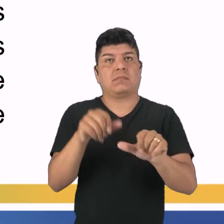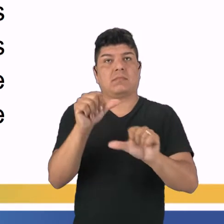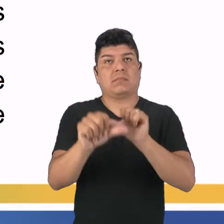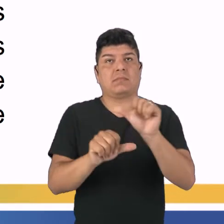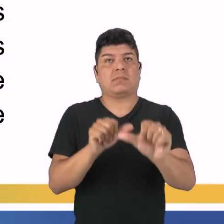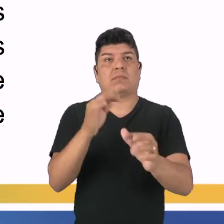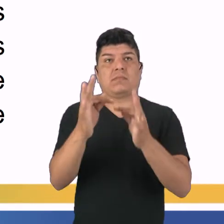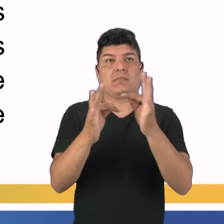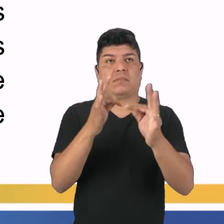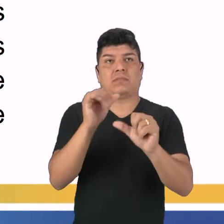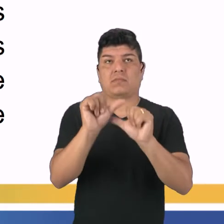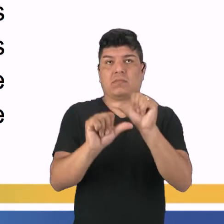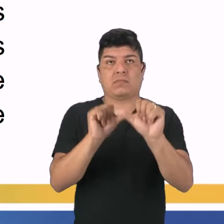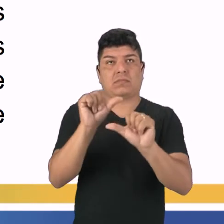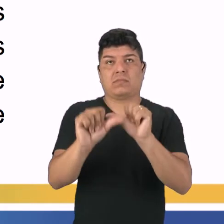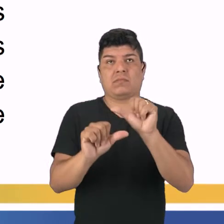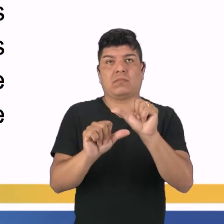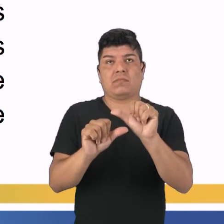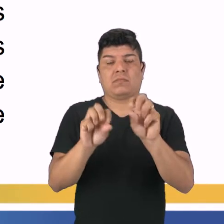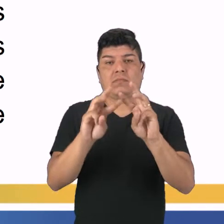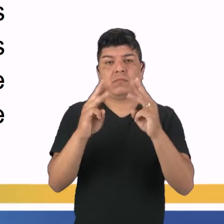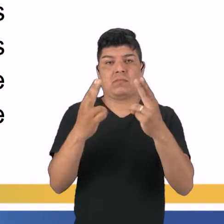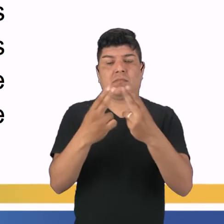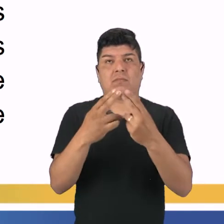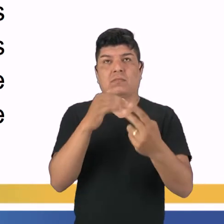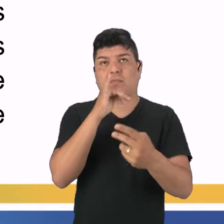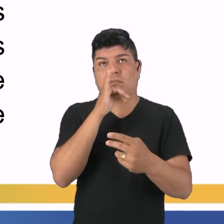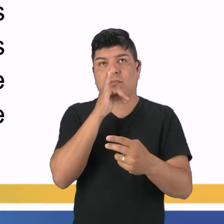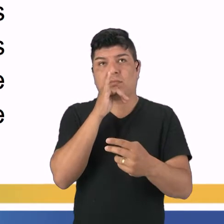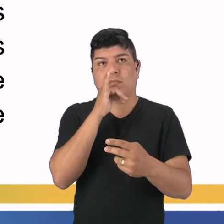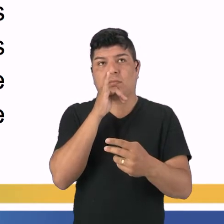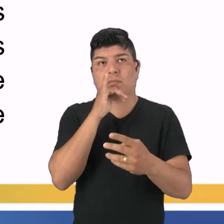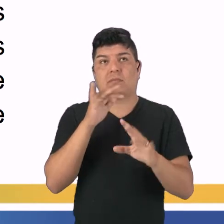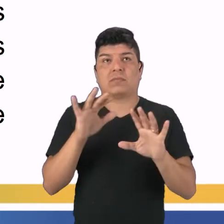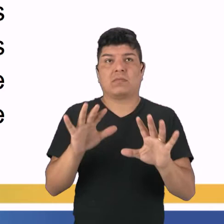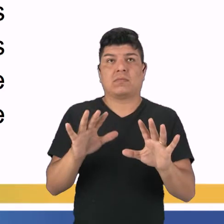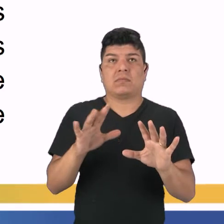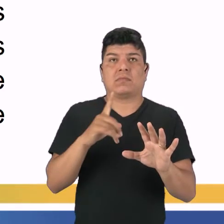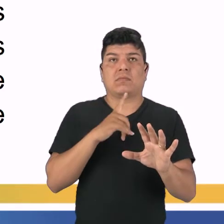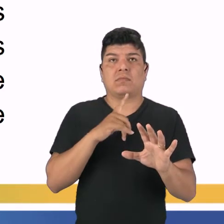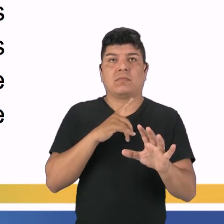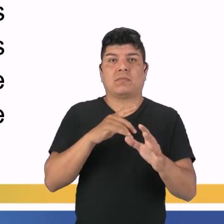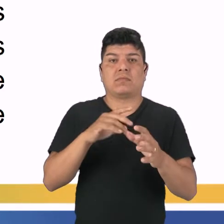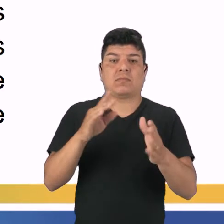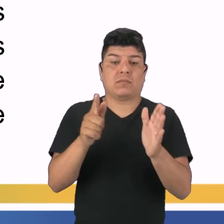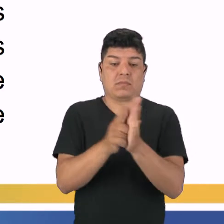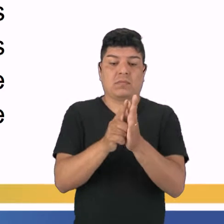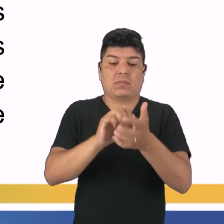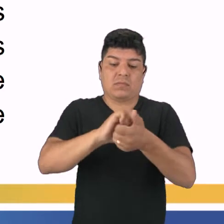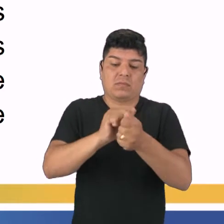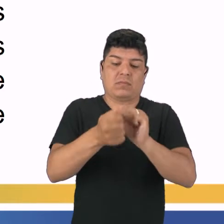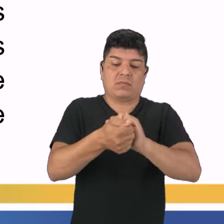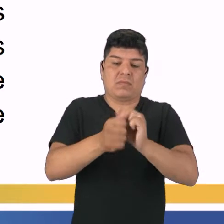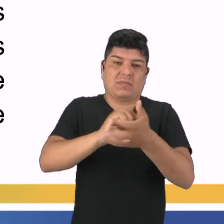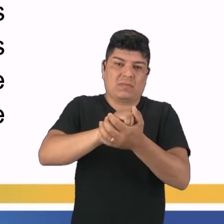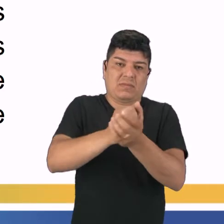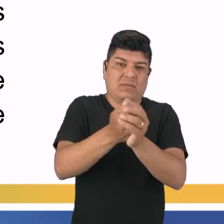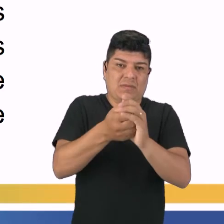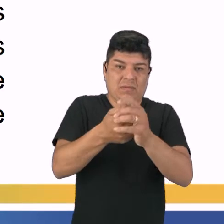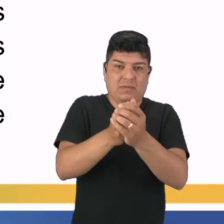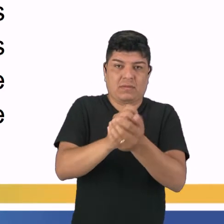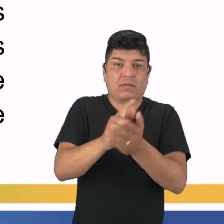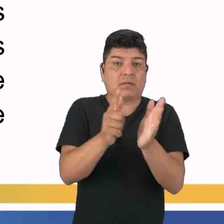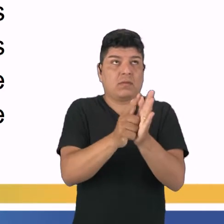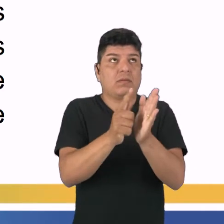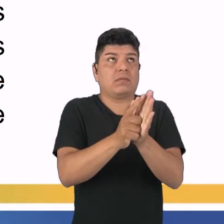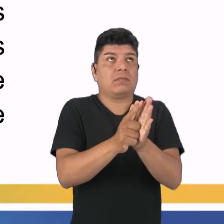não alteram a composição da matéria. Um exemplo é quando amassamos o papel. Aí temos uma folha